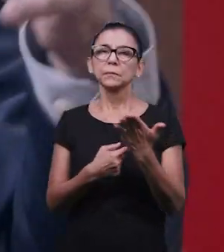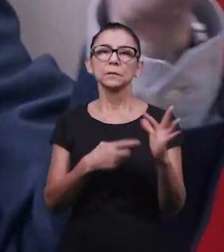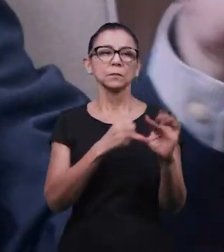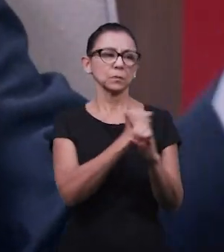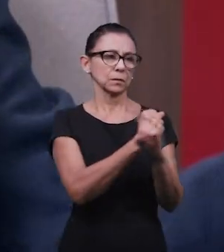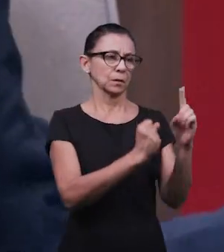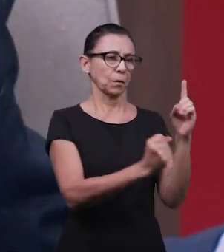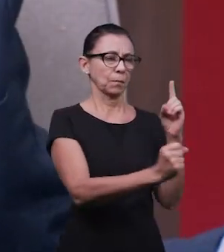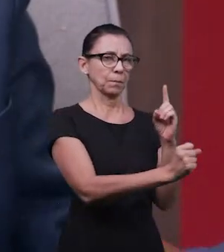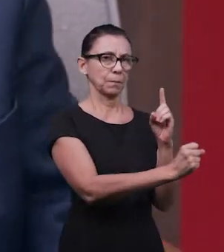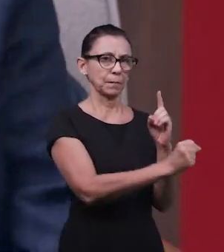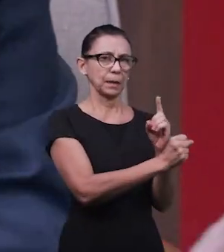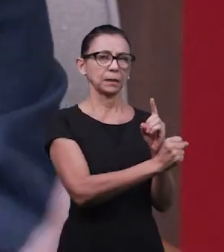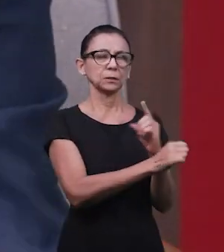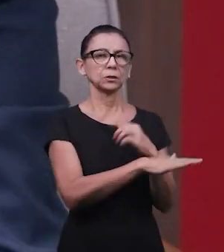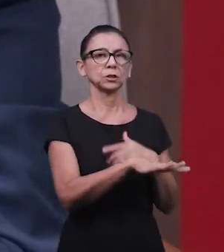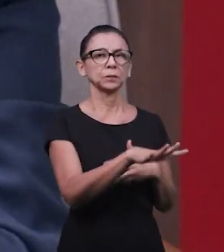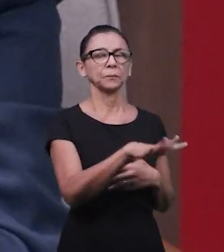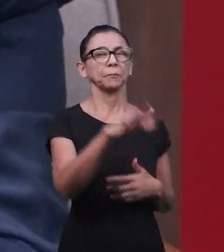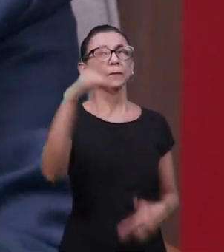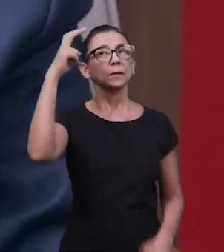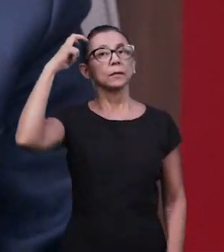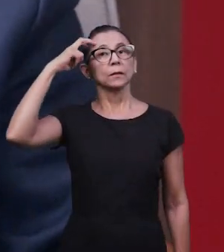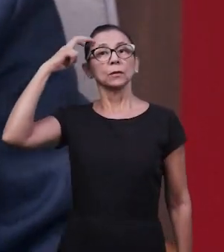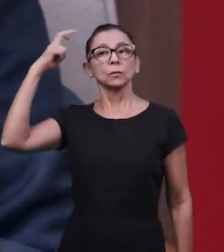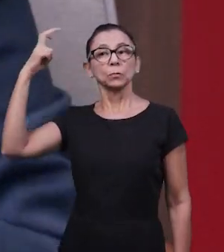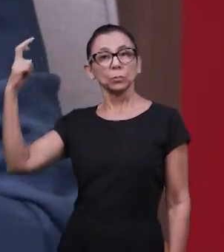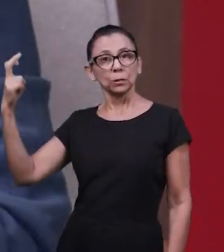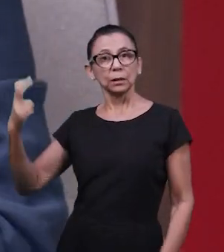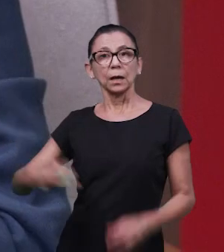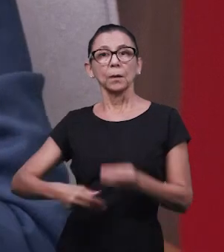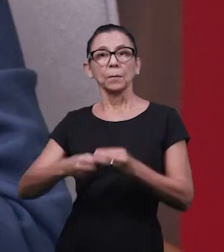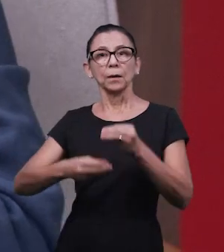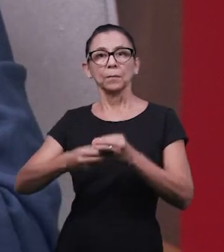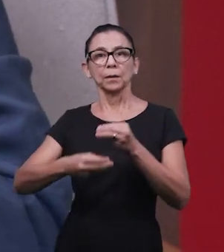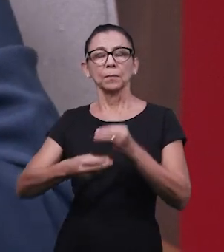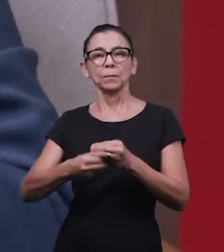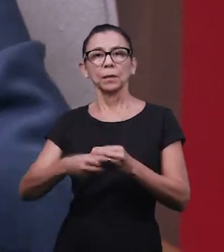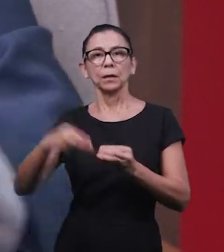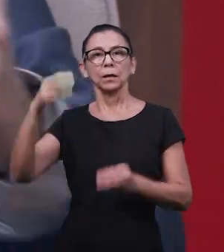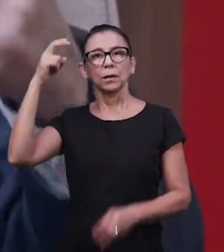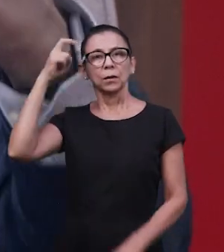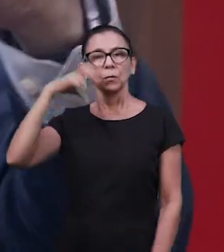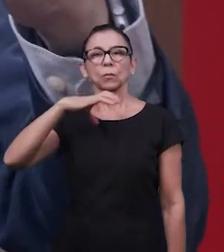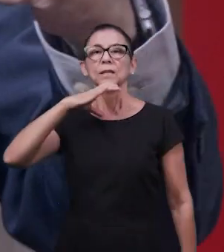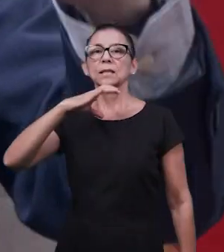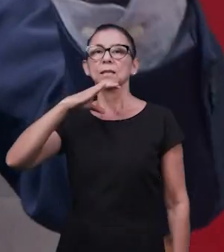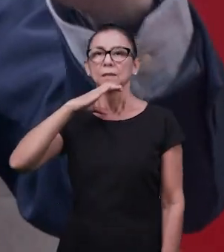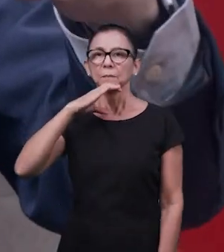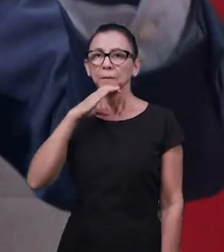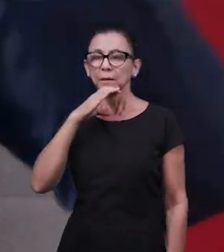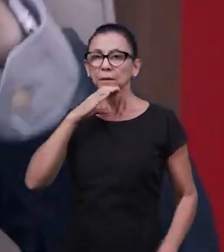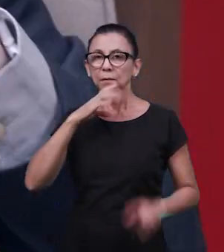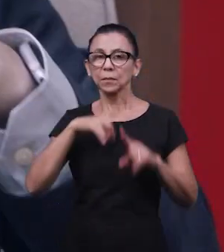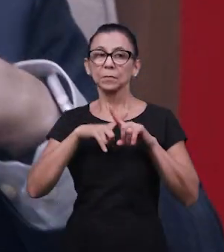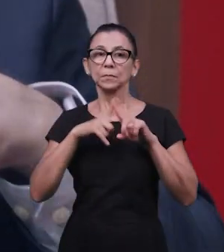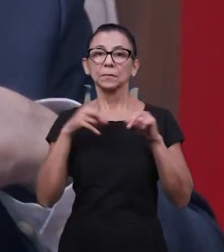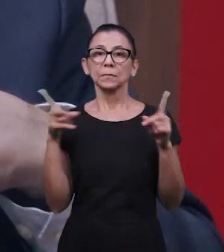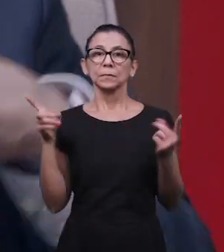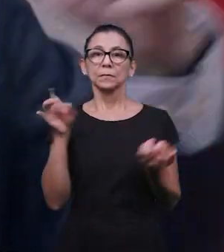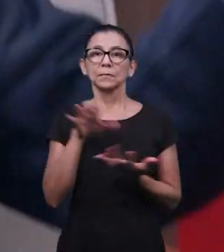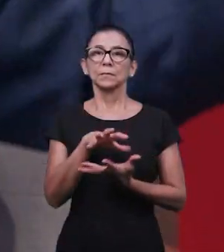literatura, eu posso dar um passeio, eu posso fazer muita coisa, até um recurso. Isso